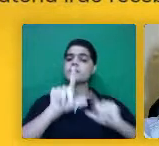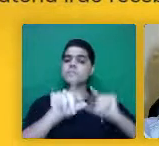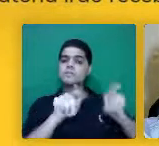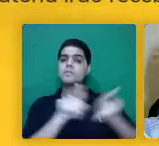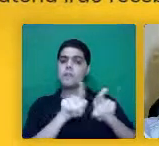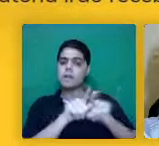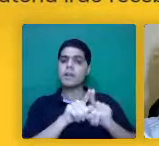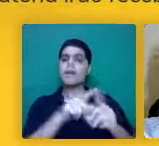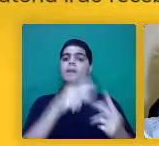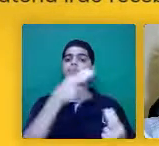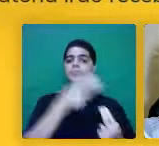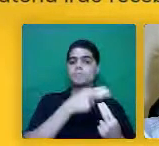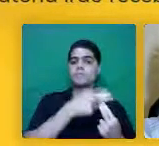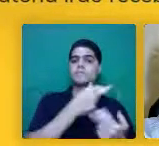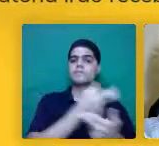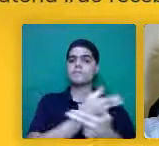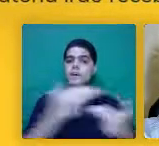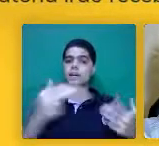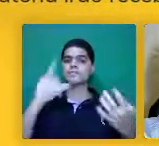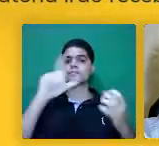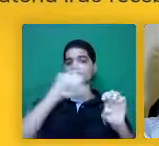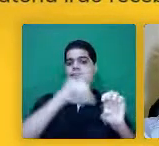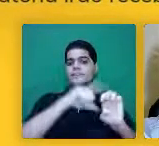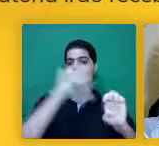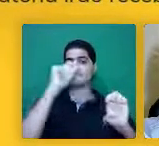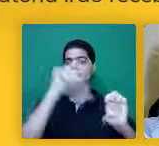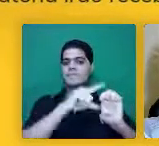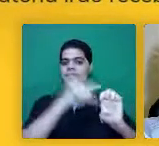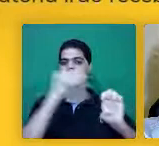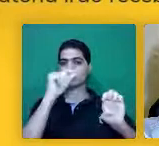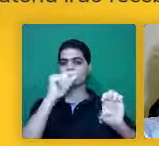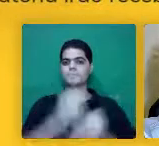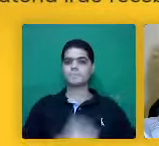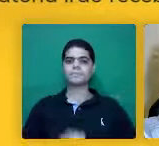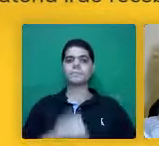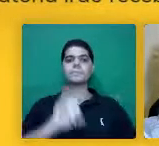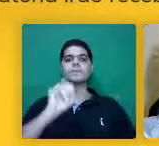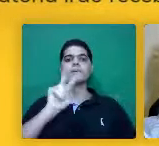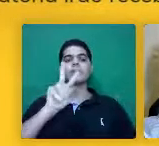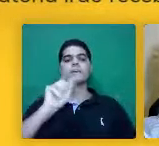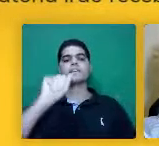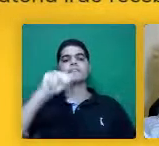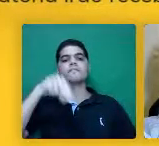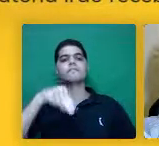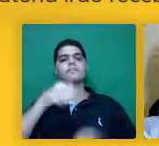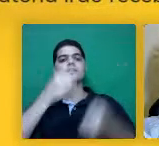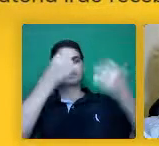IF Mais Empreendedor. Professor Ivan, quer falar aí um pouquinho do IF Empreendedor, a oportunidade que tem?